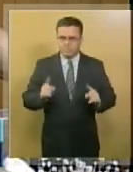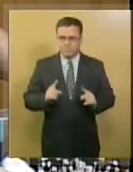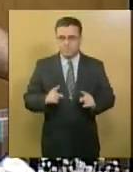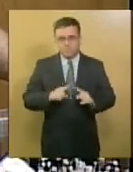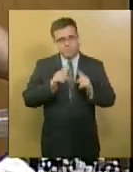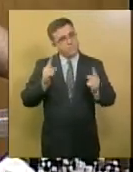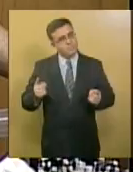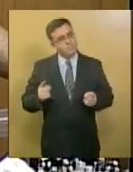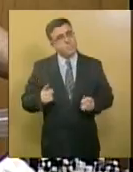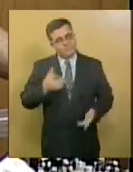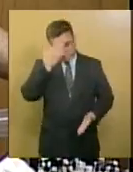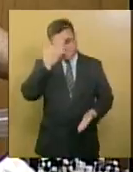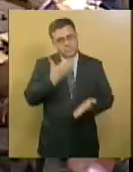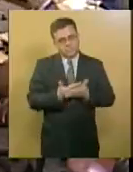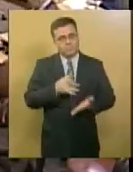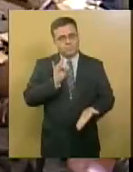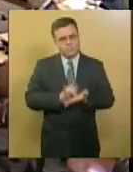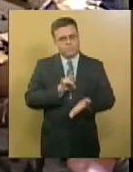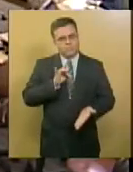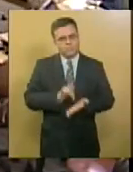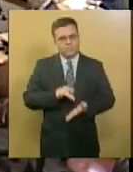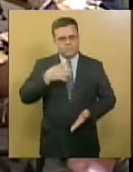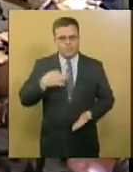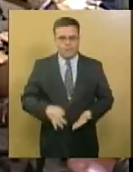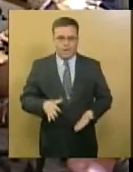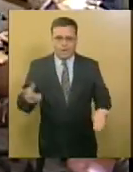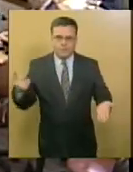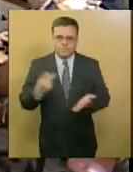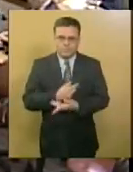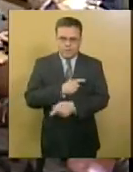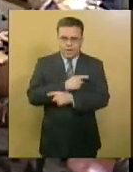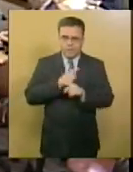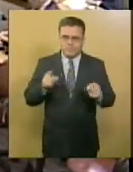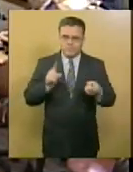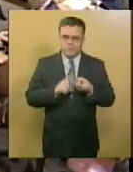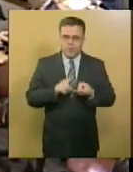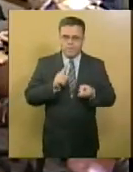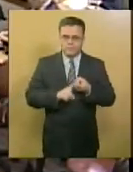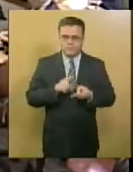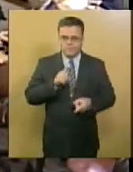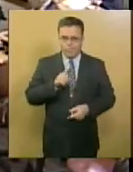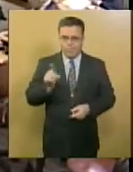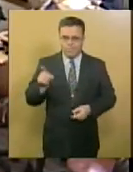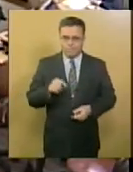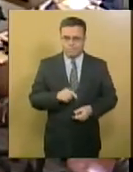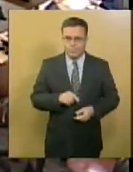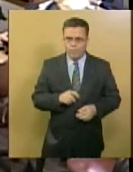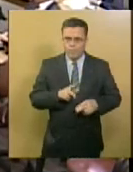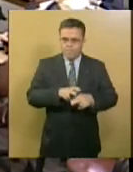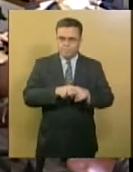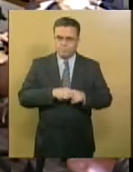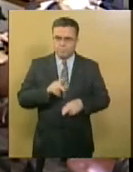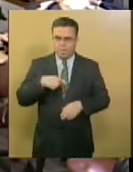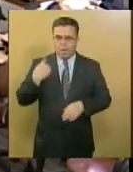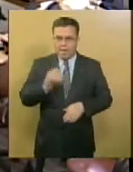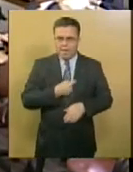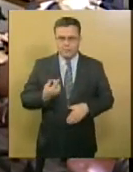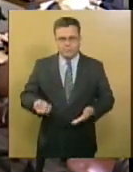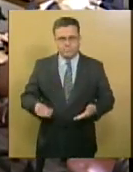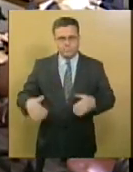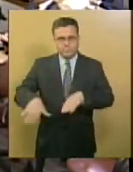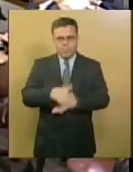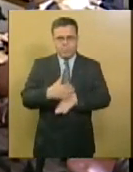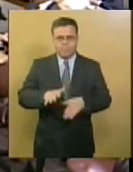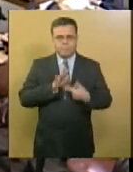reais. E cada um de nós aqui está exposto a acontecer isso ao sair deste ambiente, ao andarmos nas ruas.